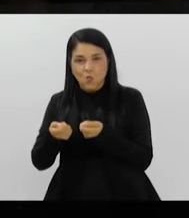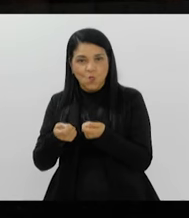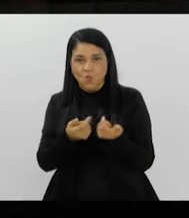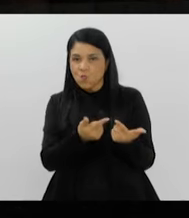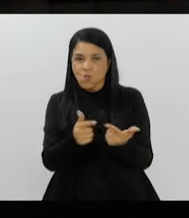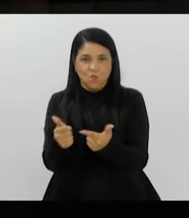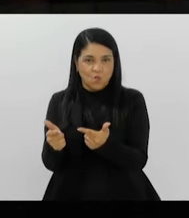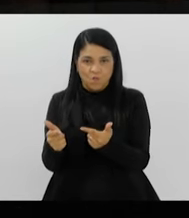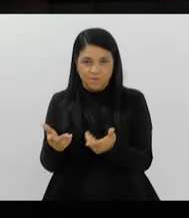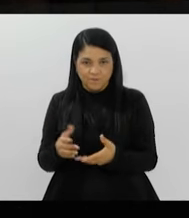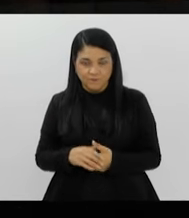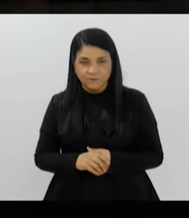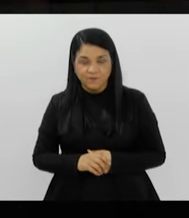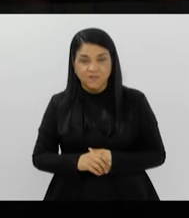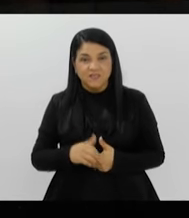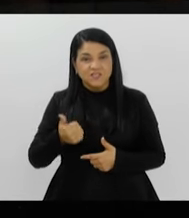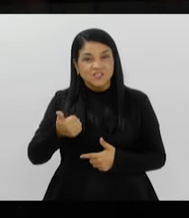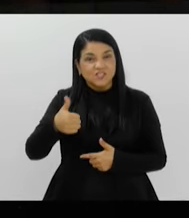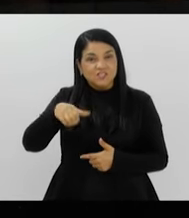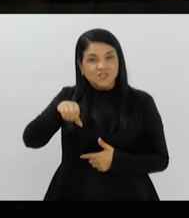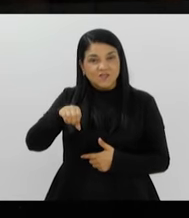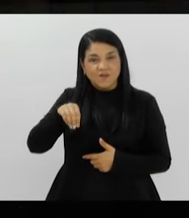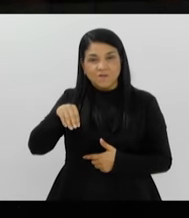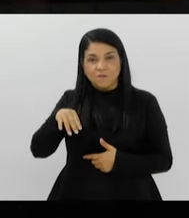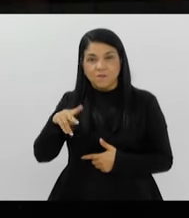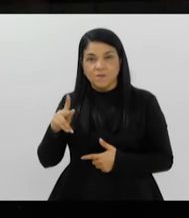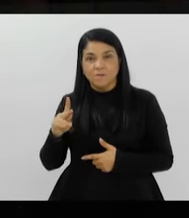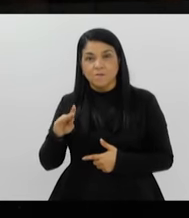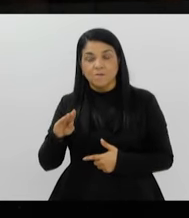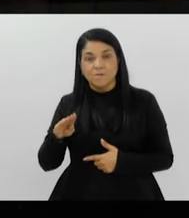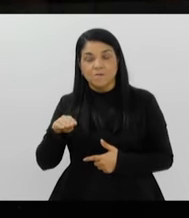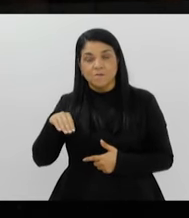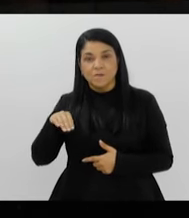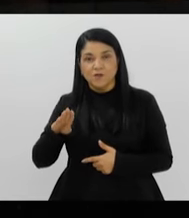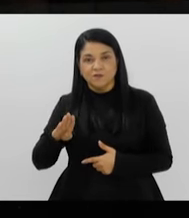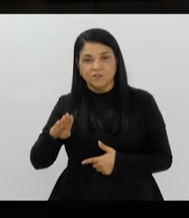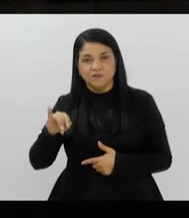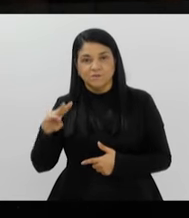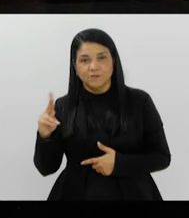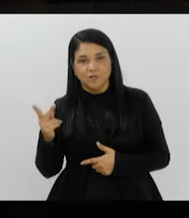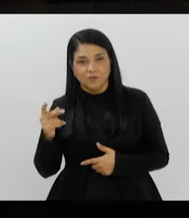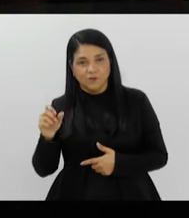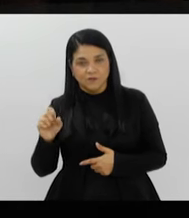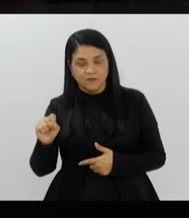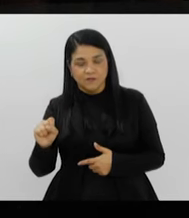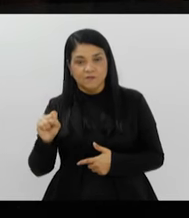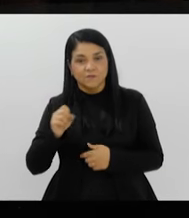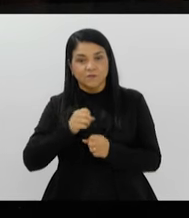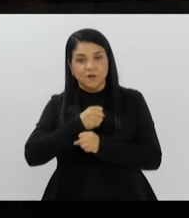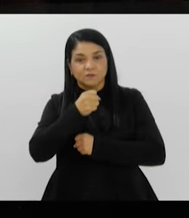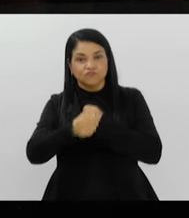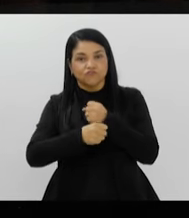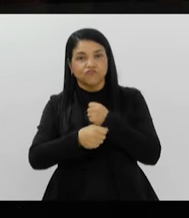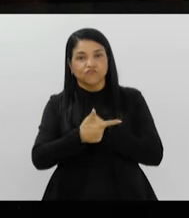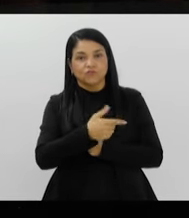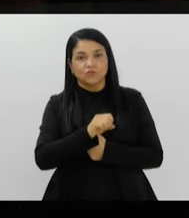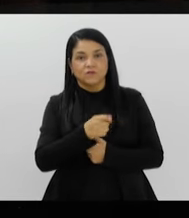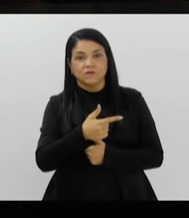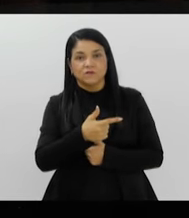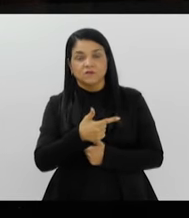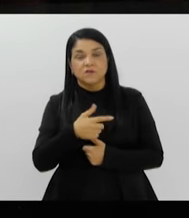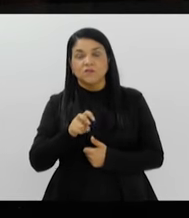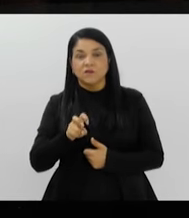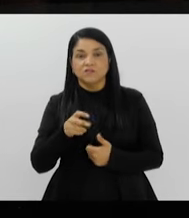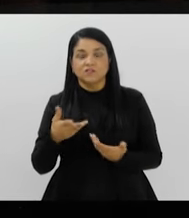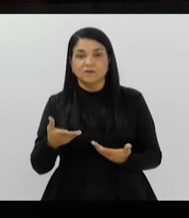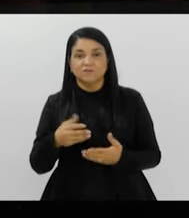total. 19 bilhões é a previsão para 2025. Volto